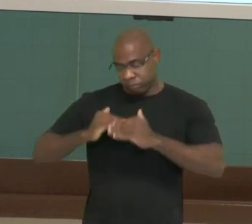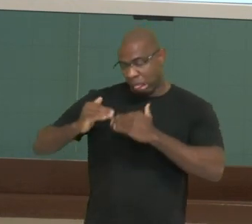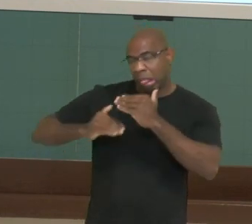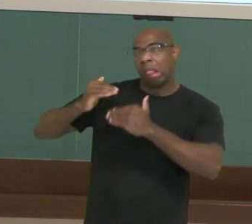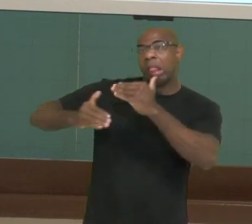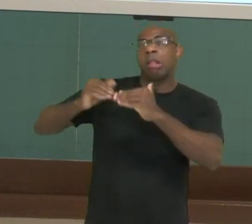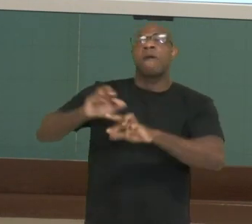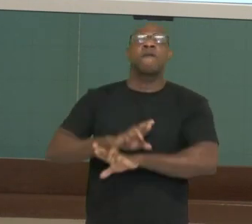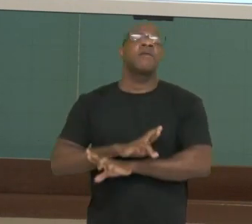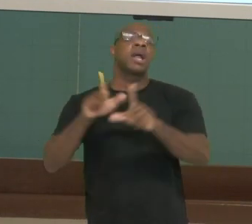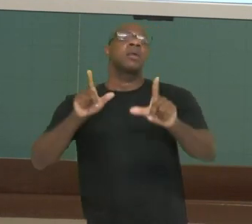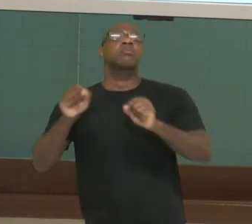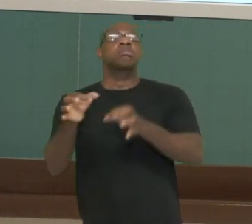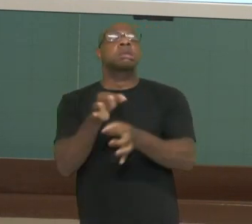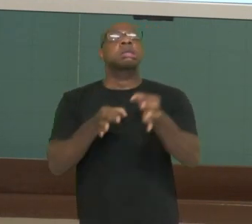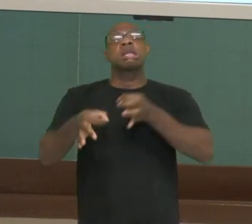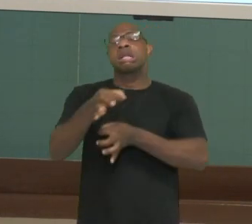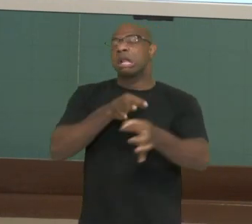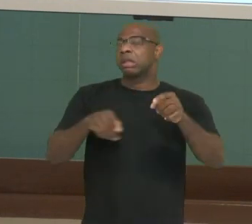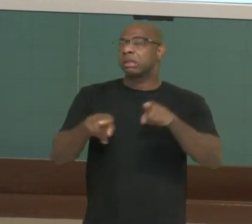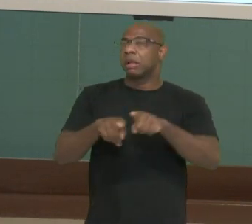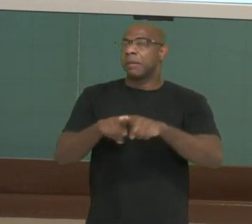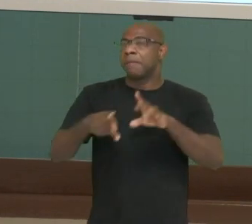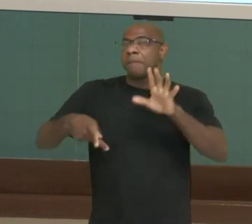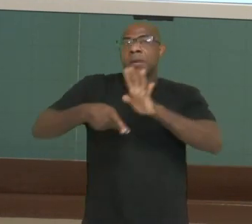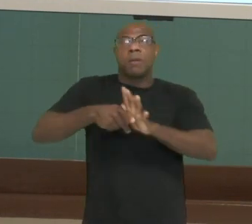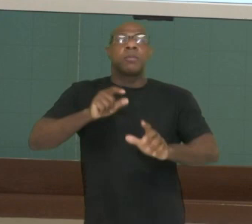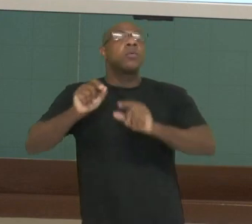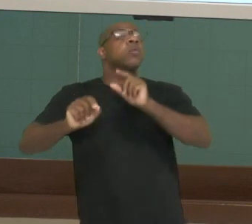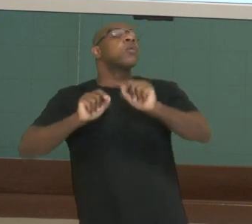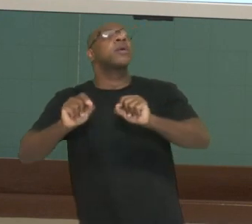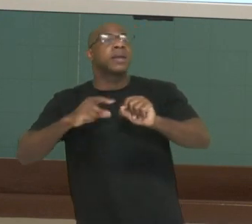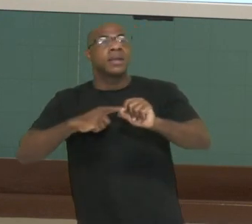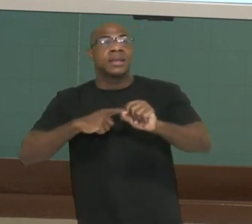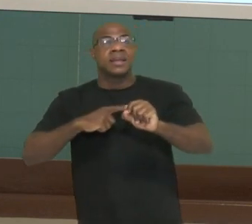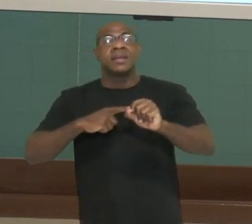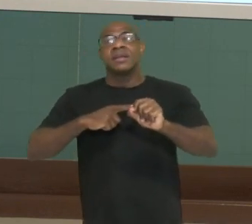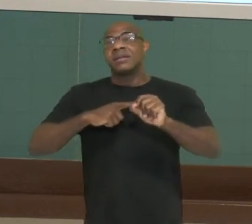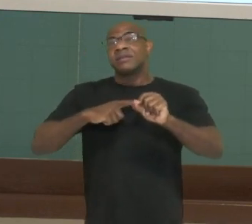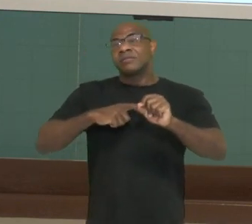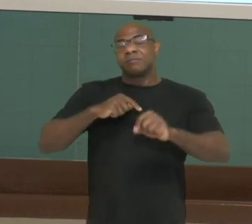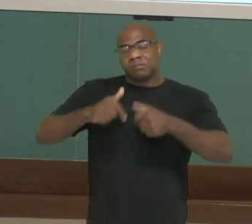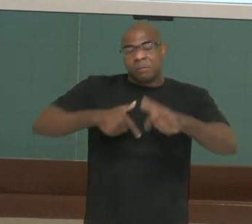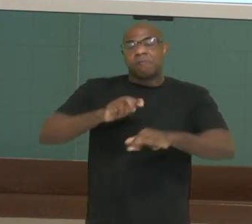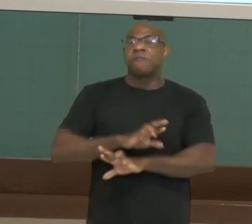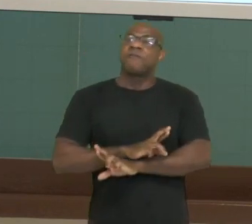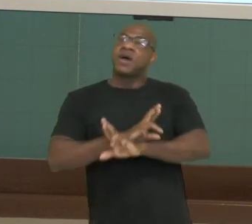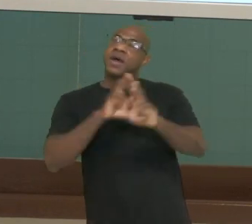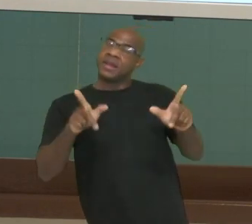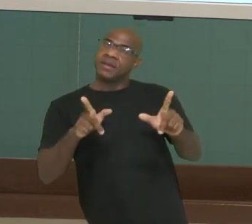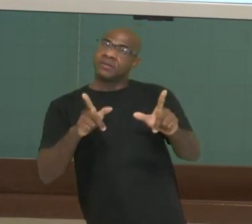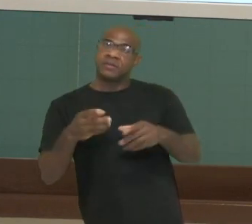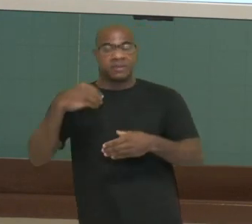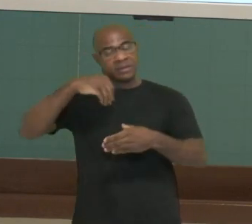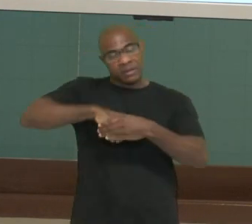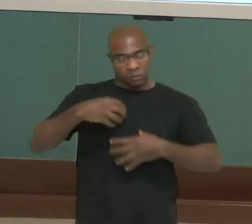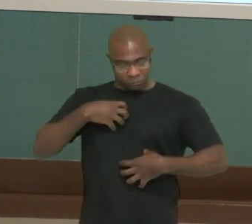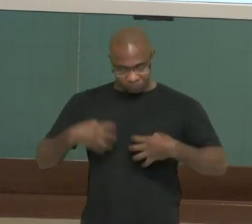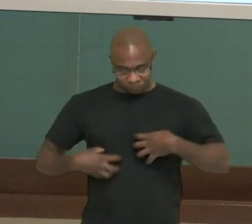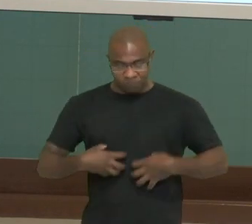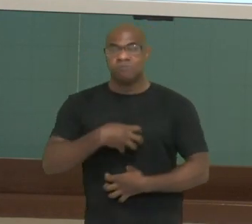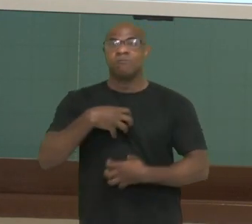de diferentes células especializadas com funções distintas no nosso organismo.